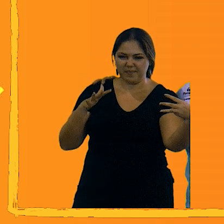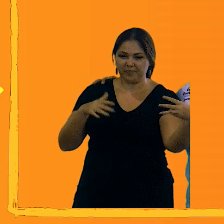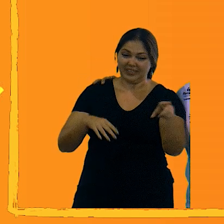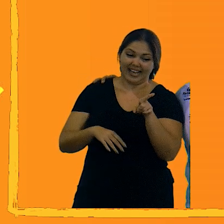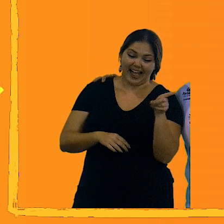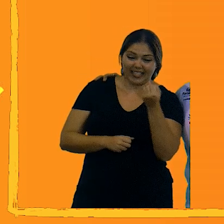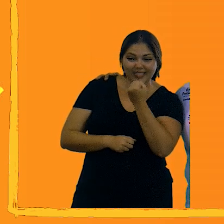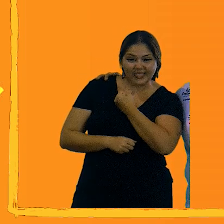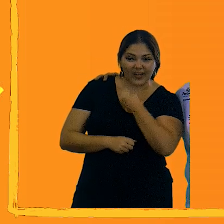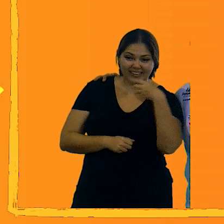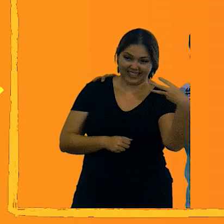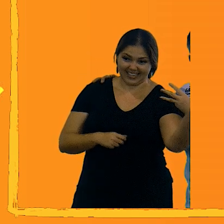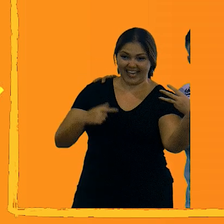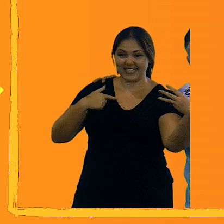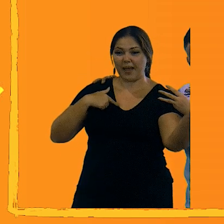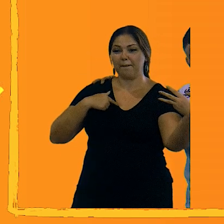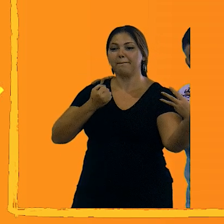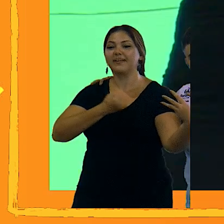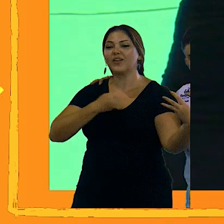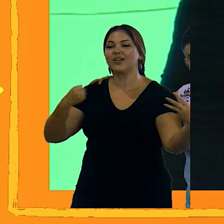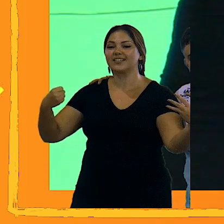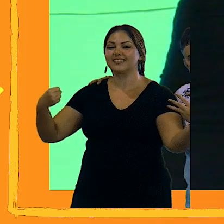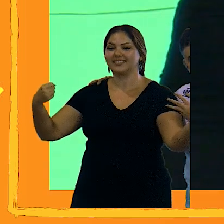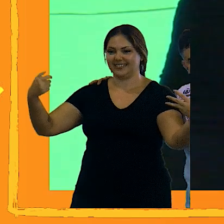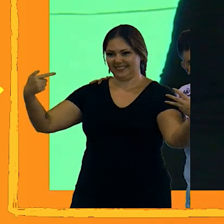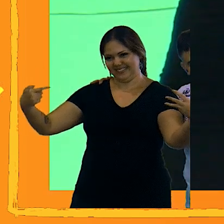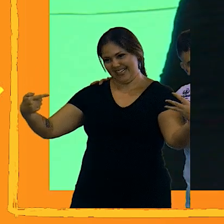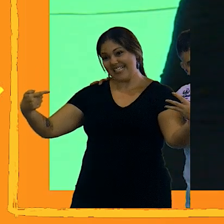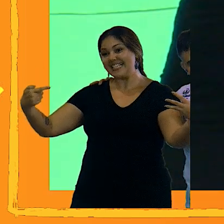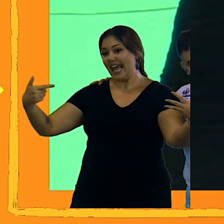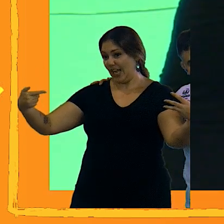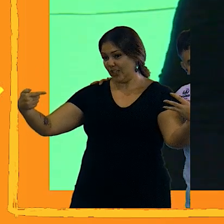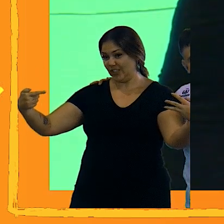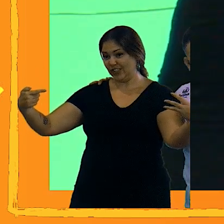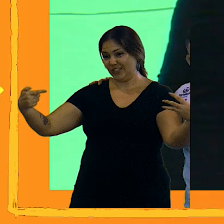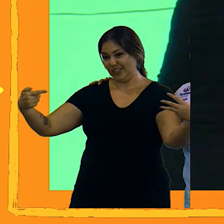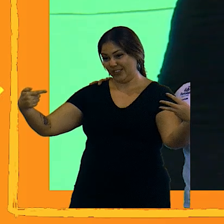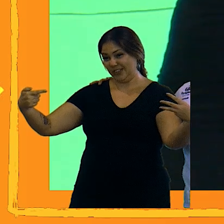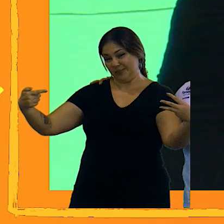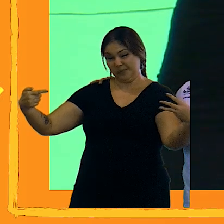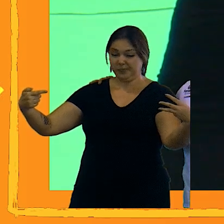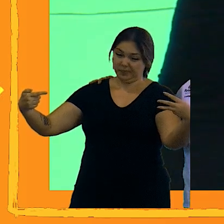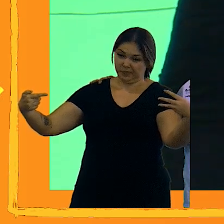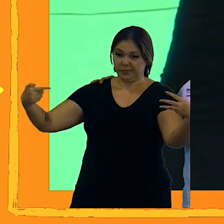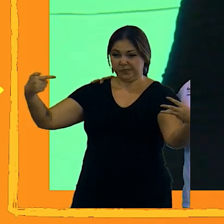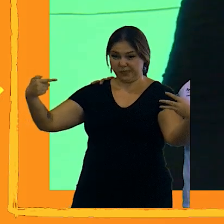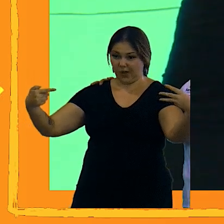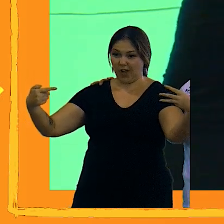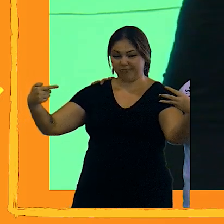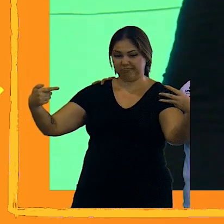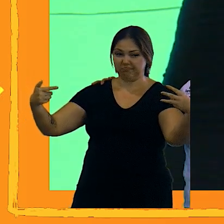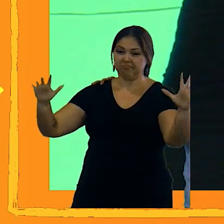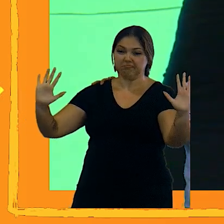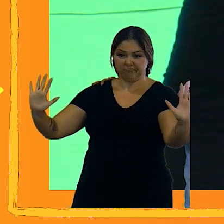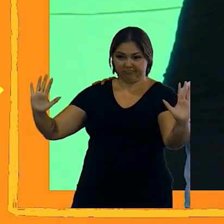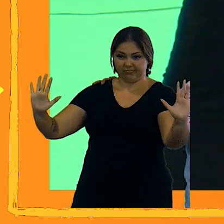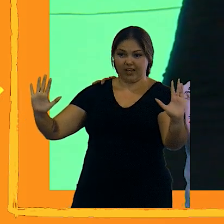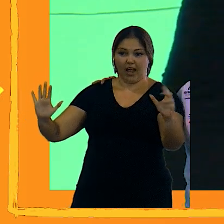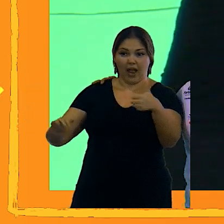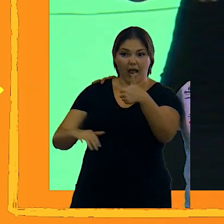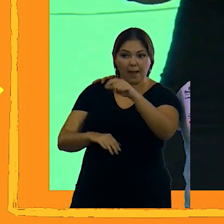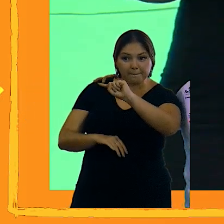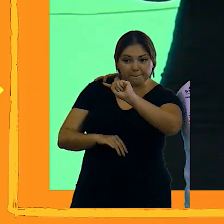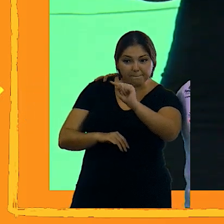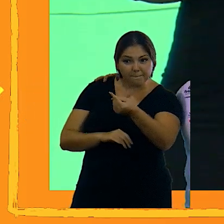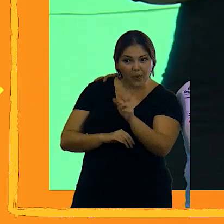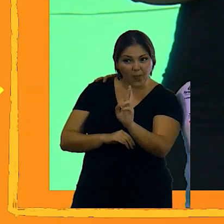tirei Nota três ela tirou nota quanto 7 aí eu tenho r$ 1.000 r$ 1